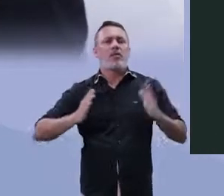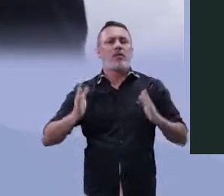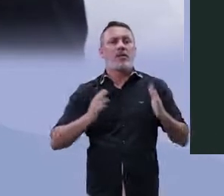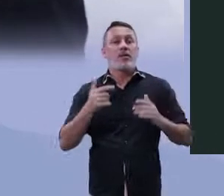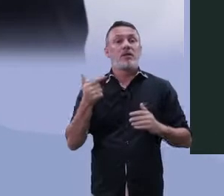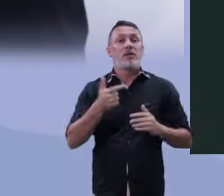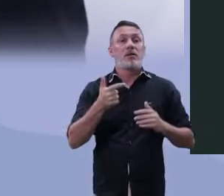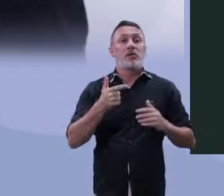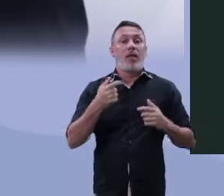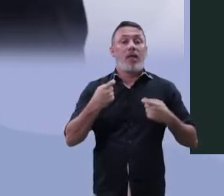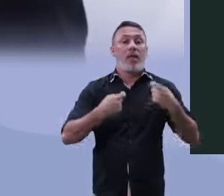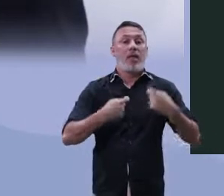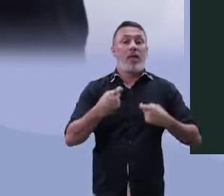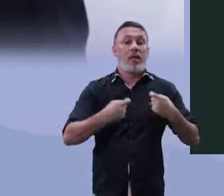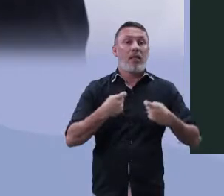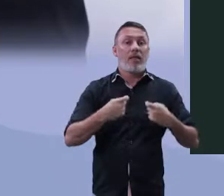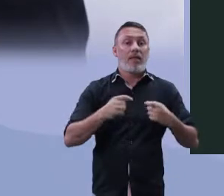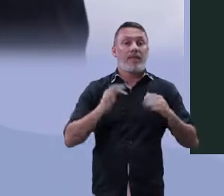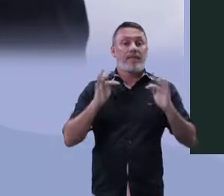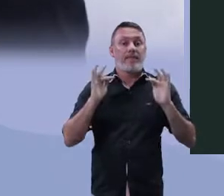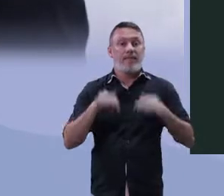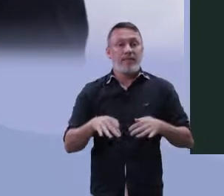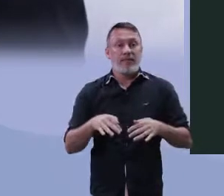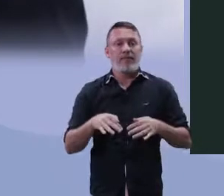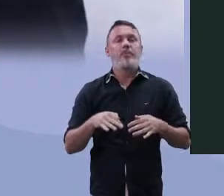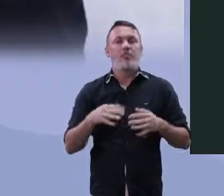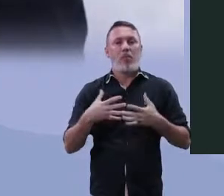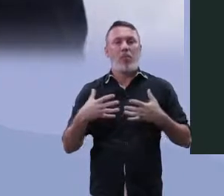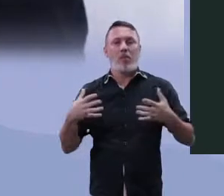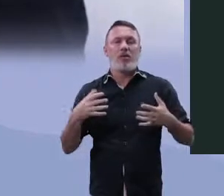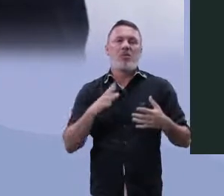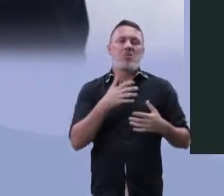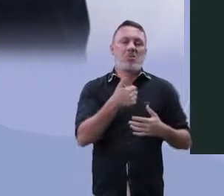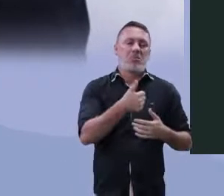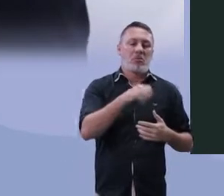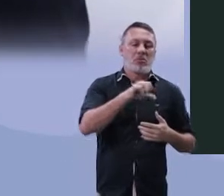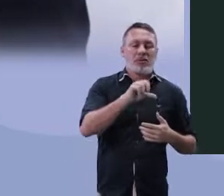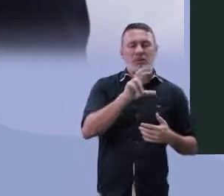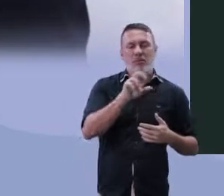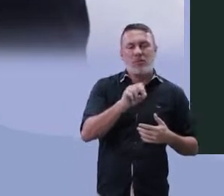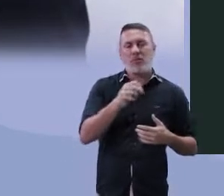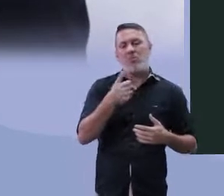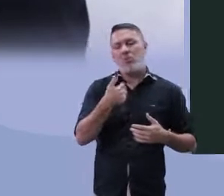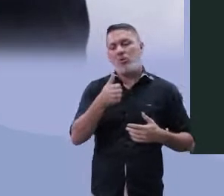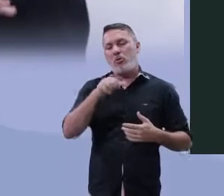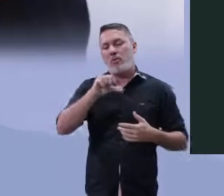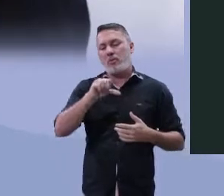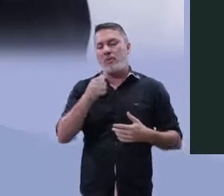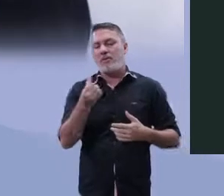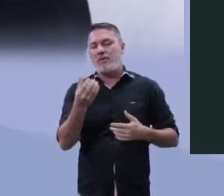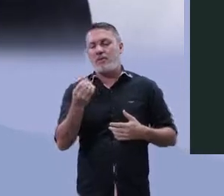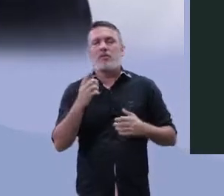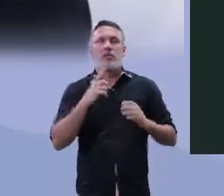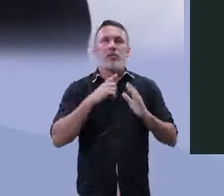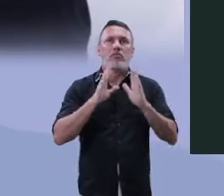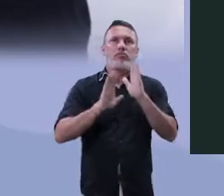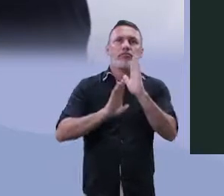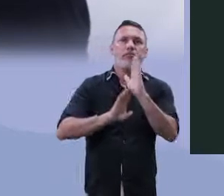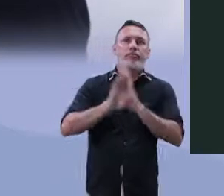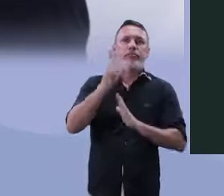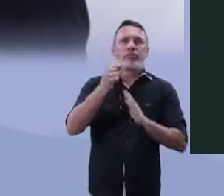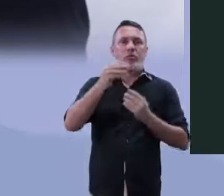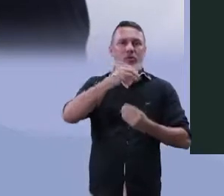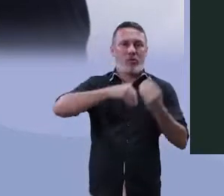depois da Segunda Guerra Mundial, então estou pegando aí décadas de 50, 60, período de pujança econômica,